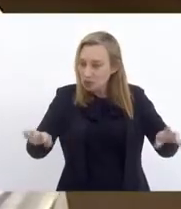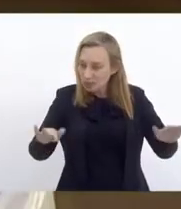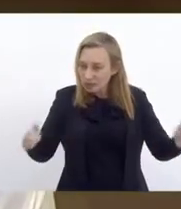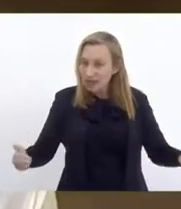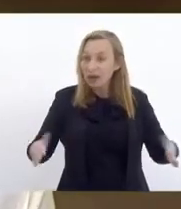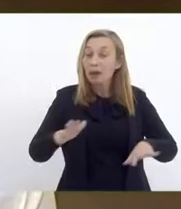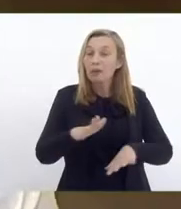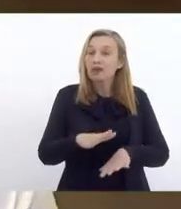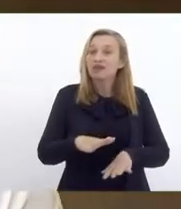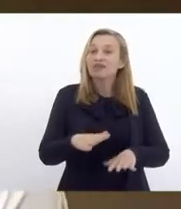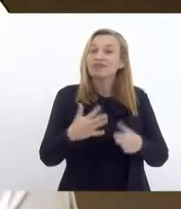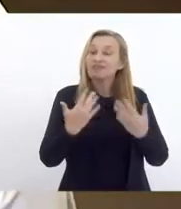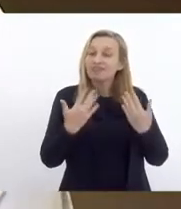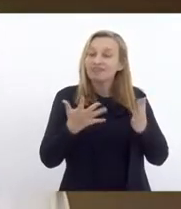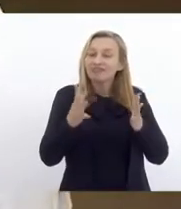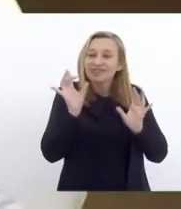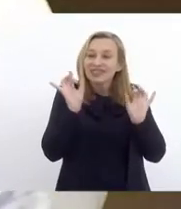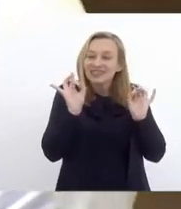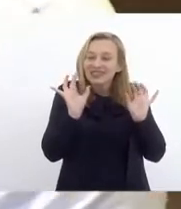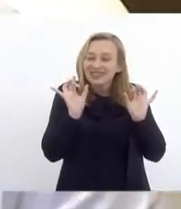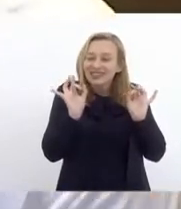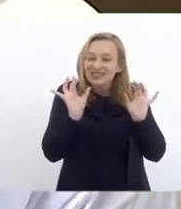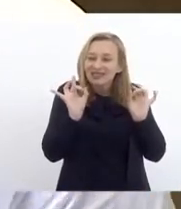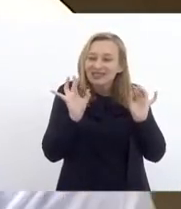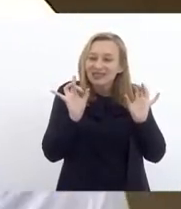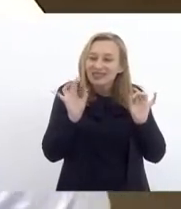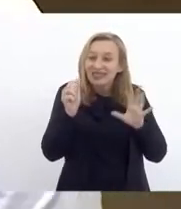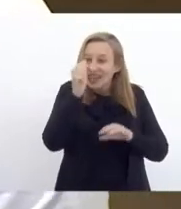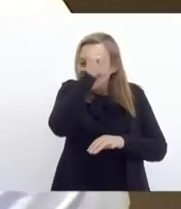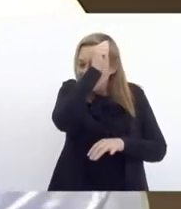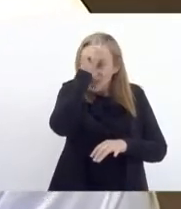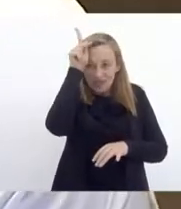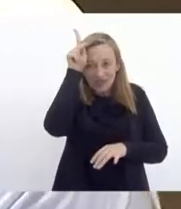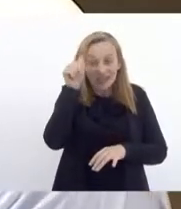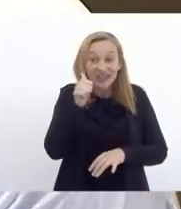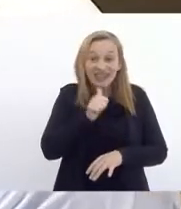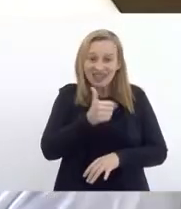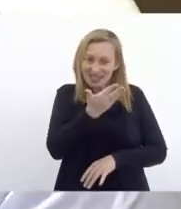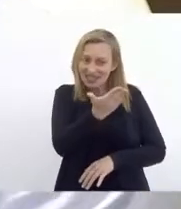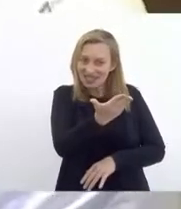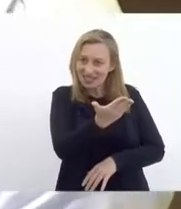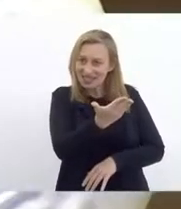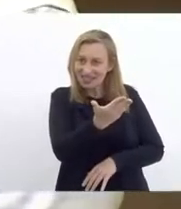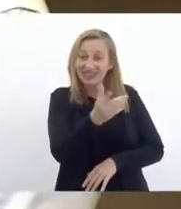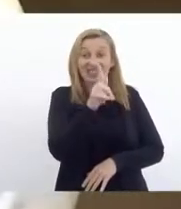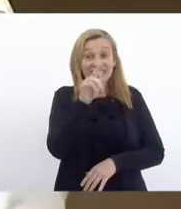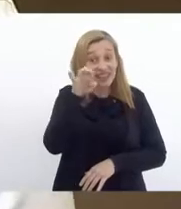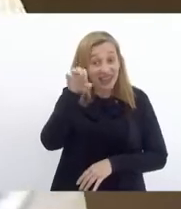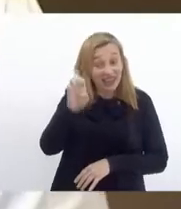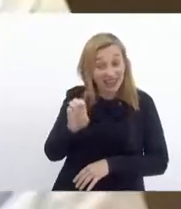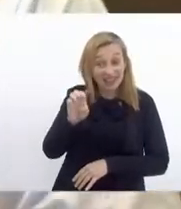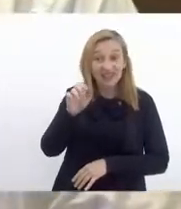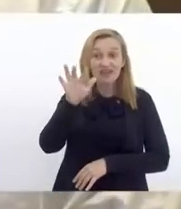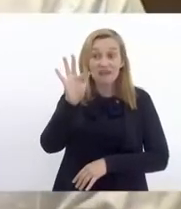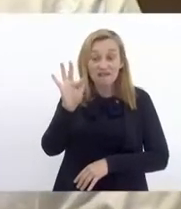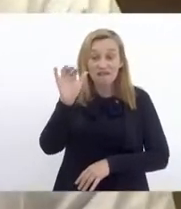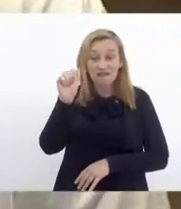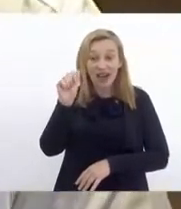mas fazendo uma saudação especial às prefeitas aqui presentes, Jeane, Fátima